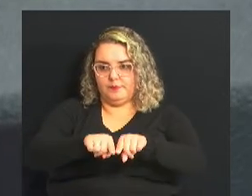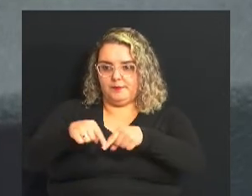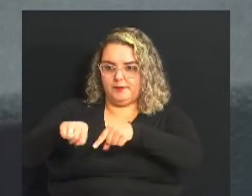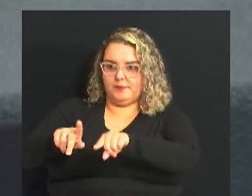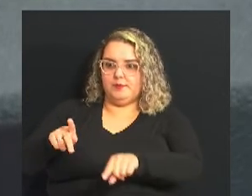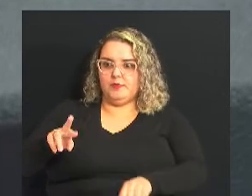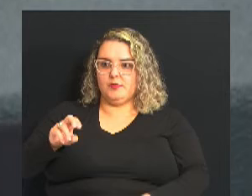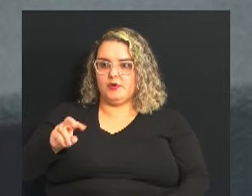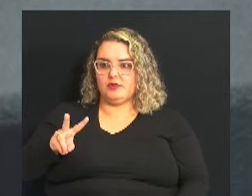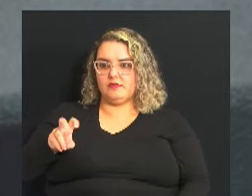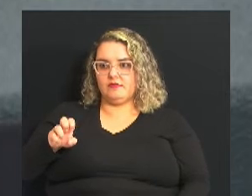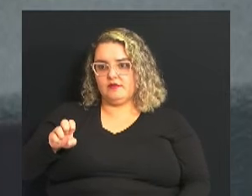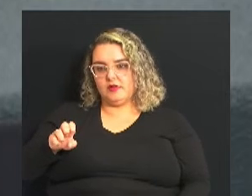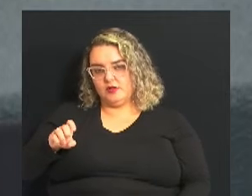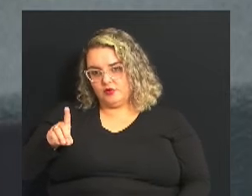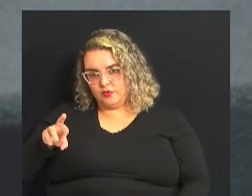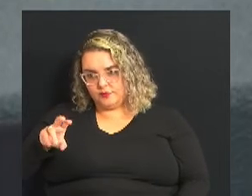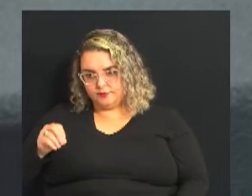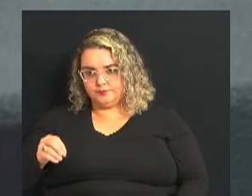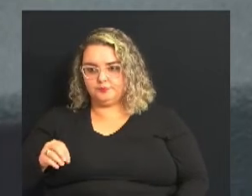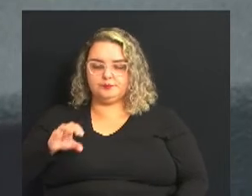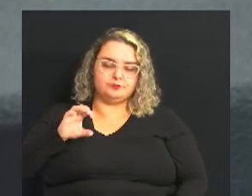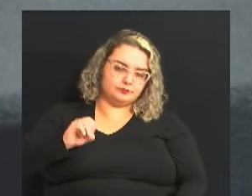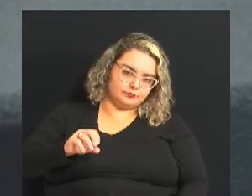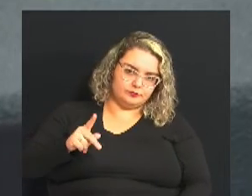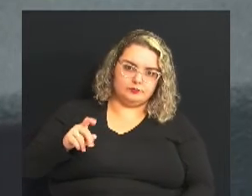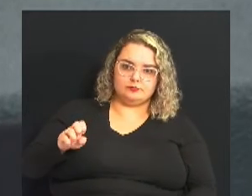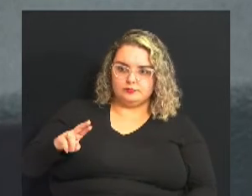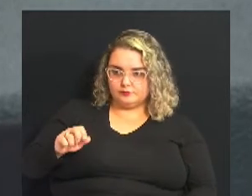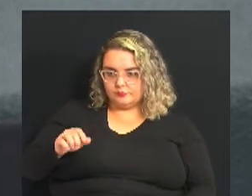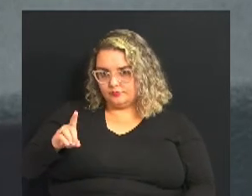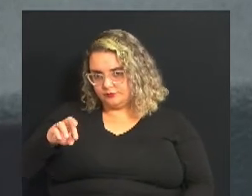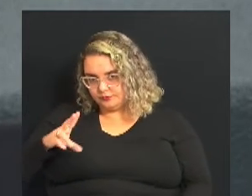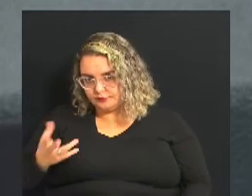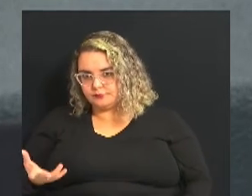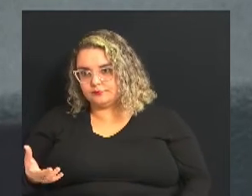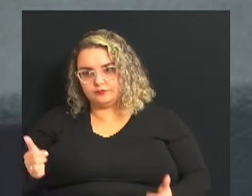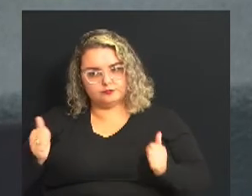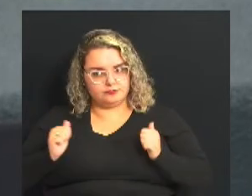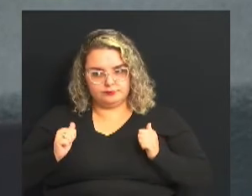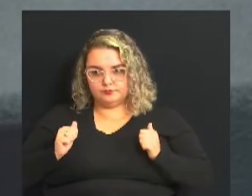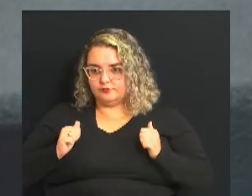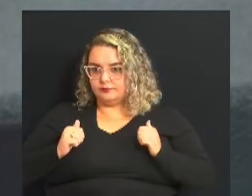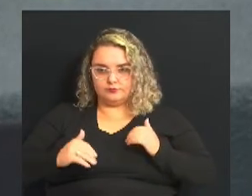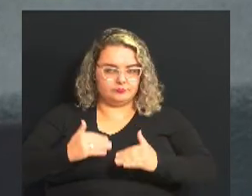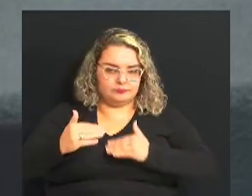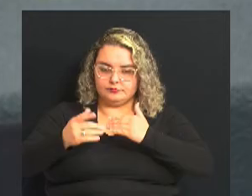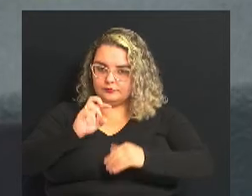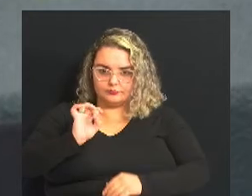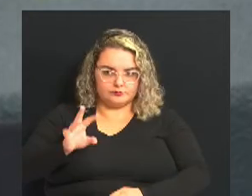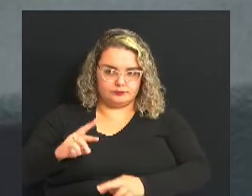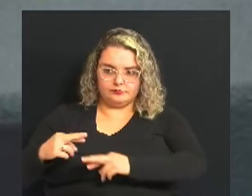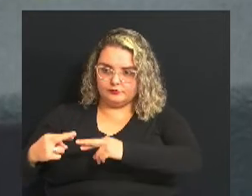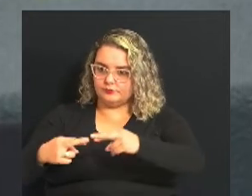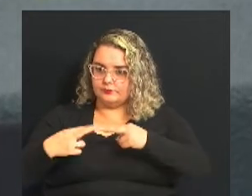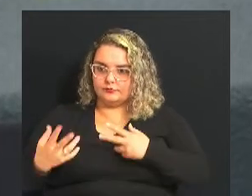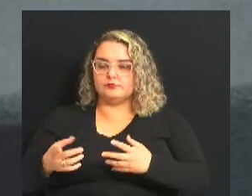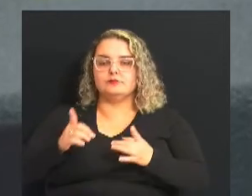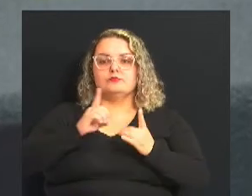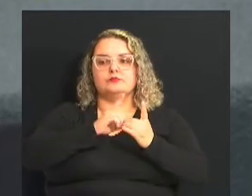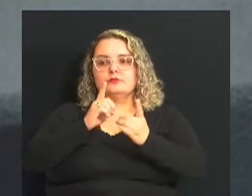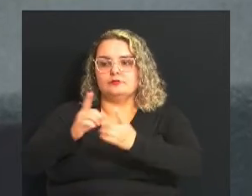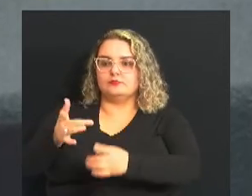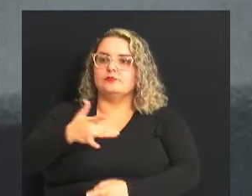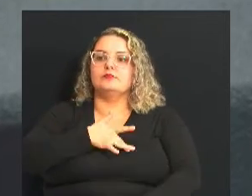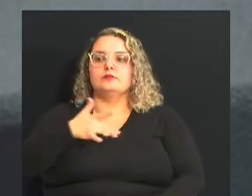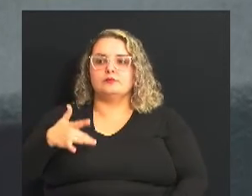com operadoras, né? Nós somos neutros, né? Não construímos só rede. A gente atende a saúde, como foi